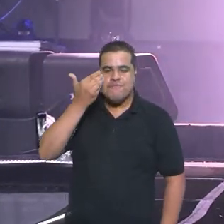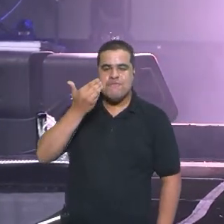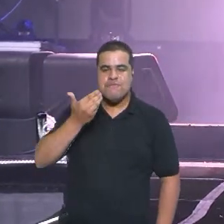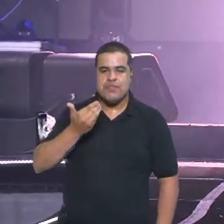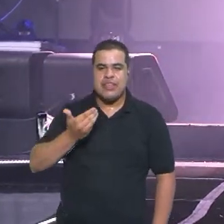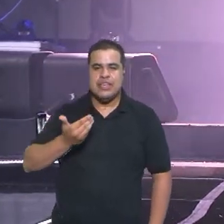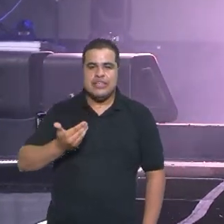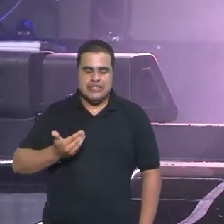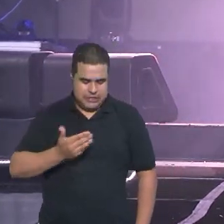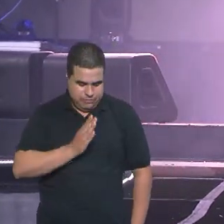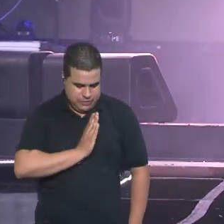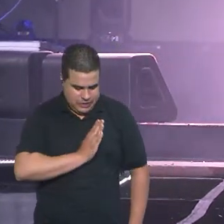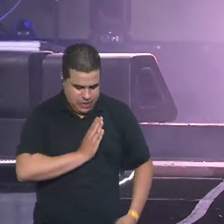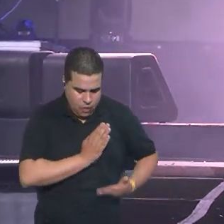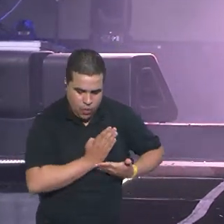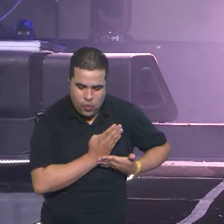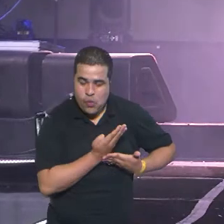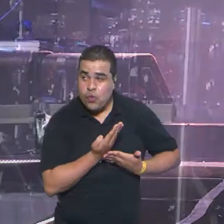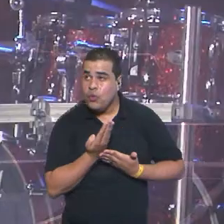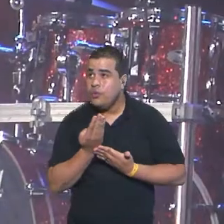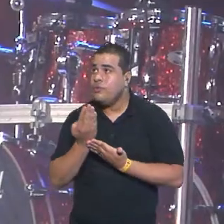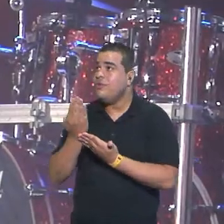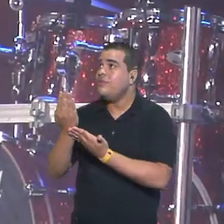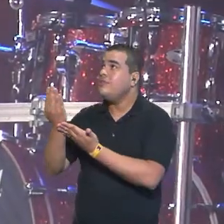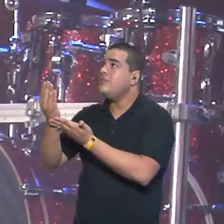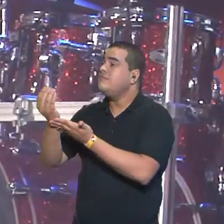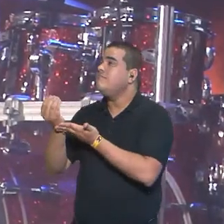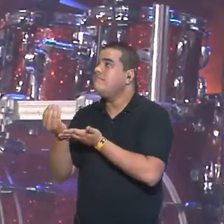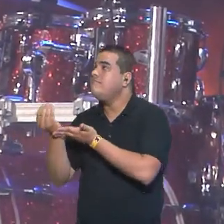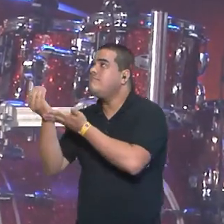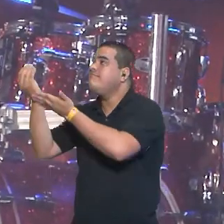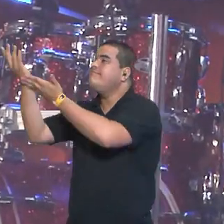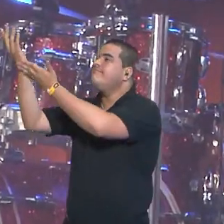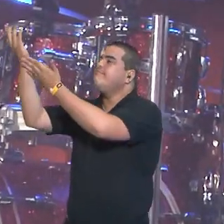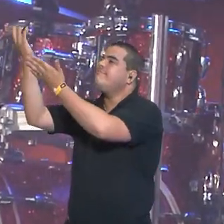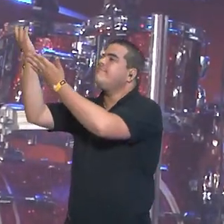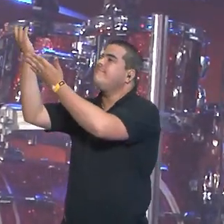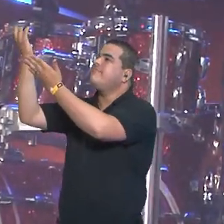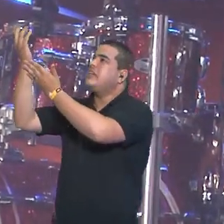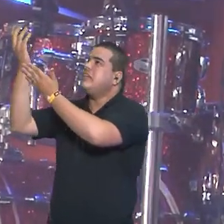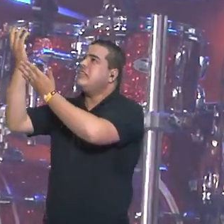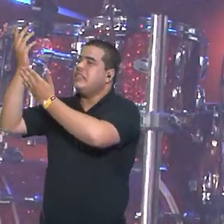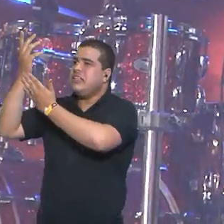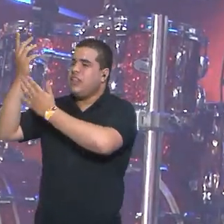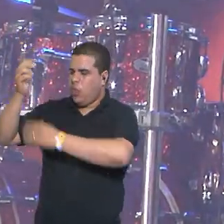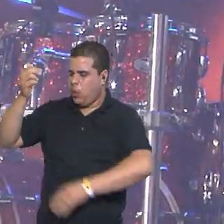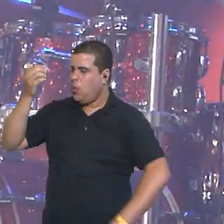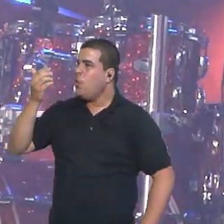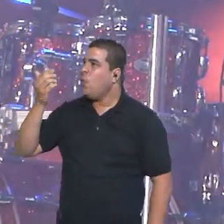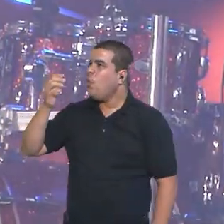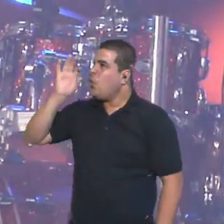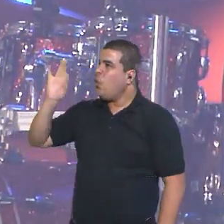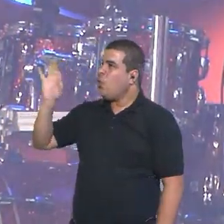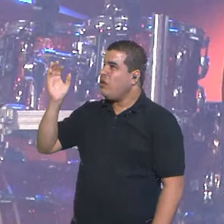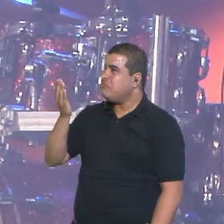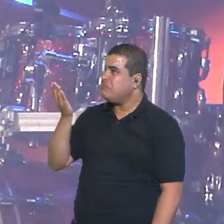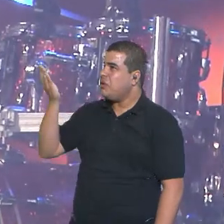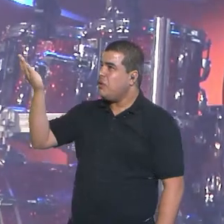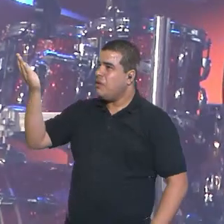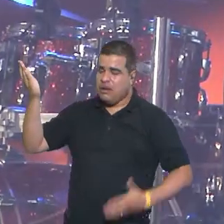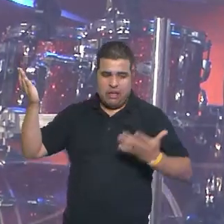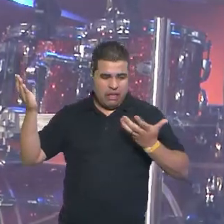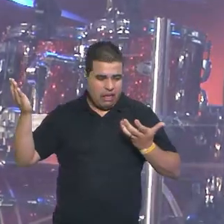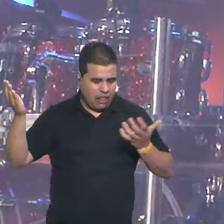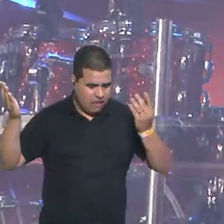beijo quando te entreguei meu coração não vale a pena te